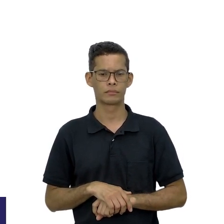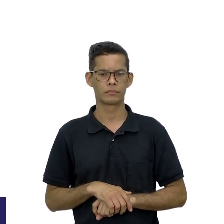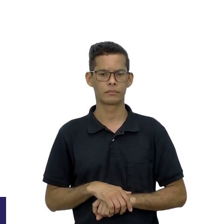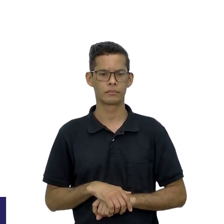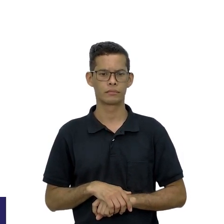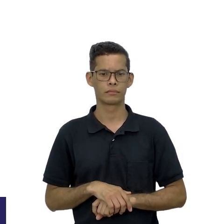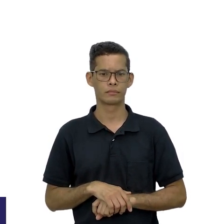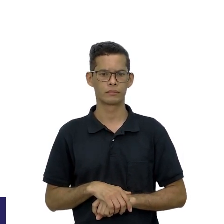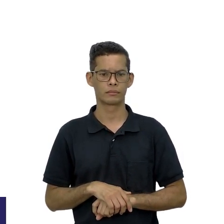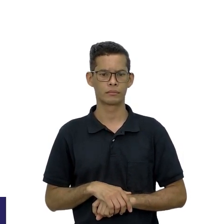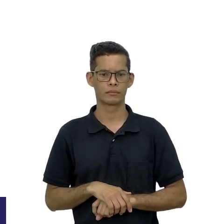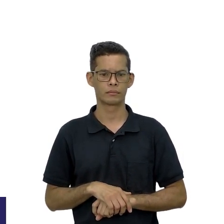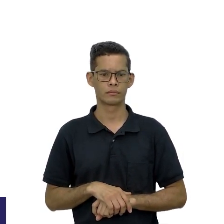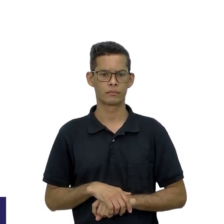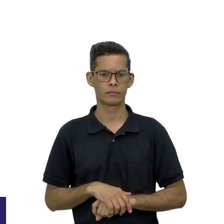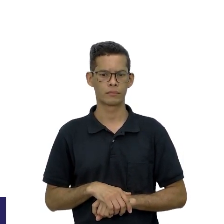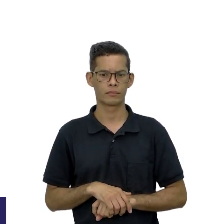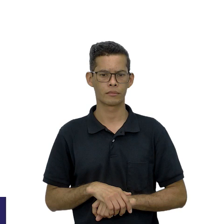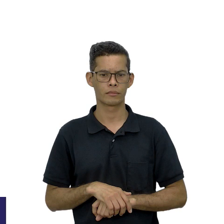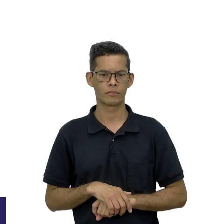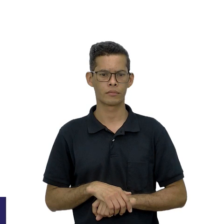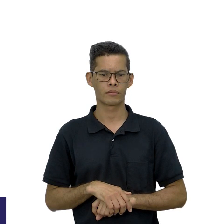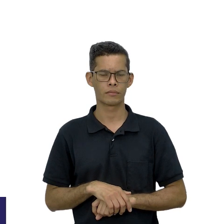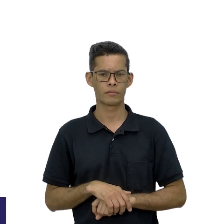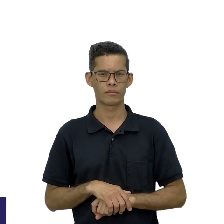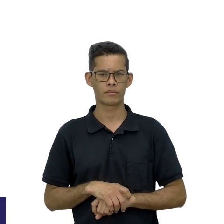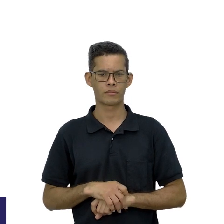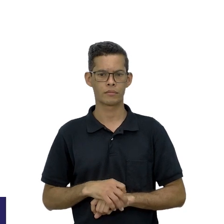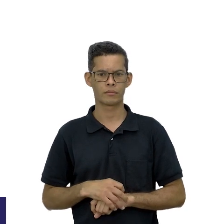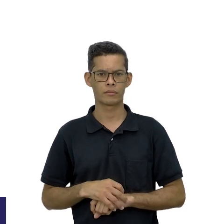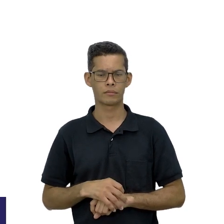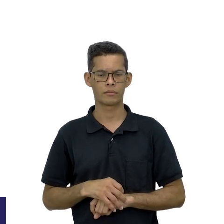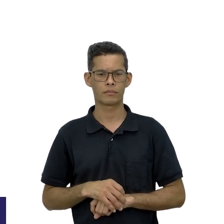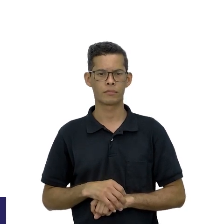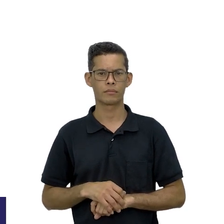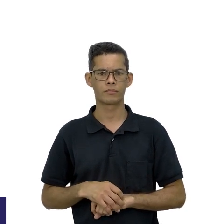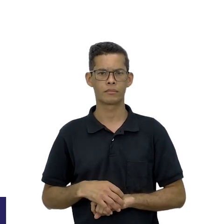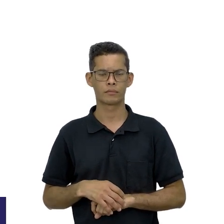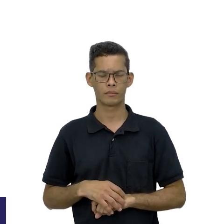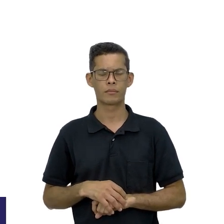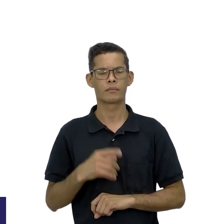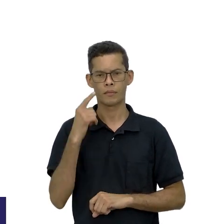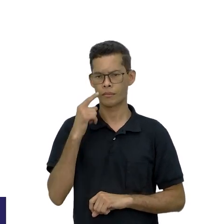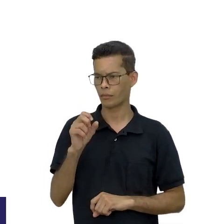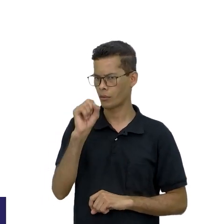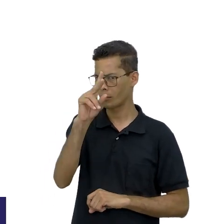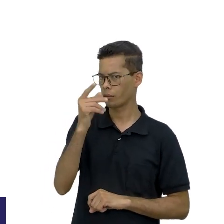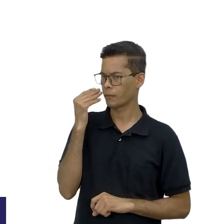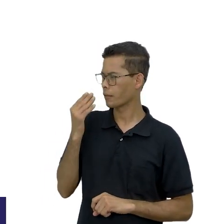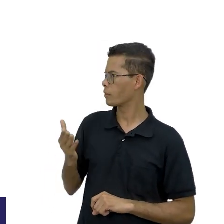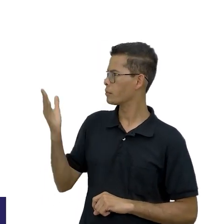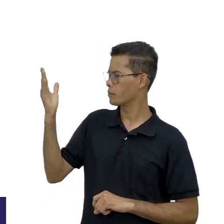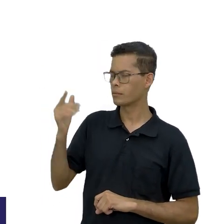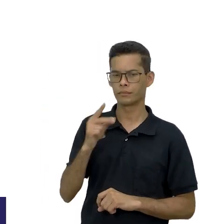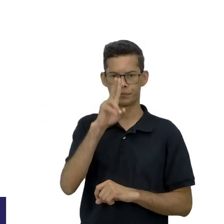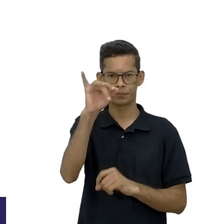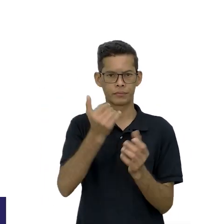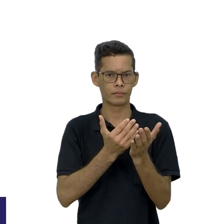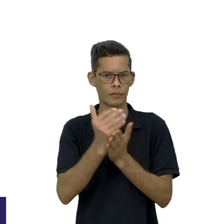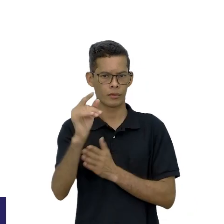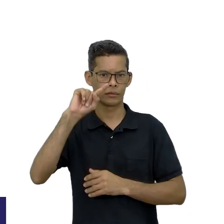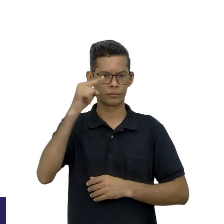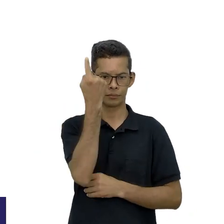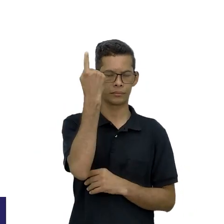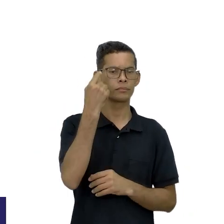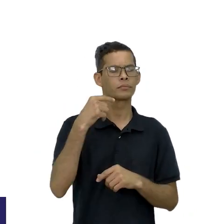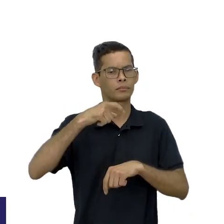Márcia. Não, não, desculpa, caí aqui por um momento, a minha internet deu um probleminha, tá? Então, nós estamos iniciando aqui no primeiro